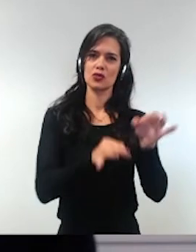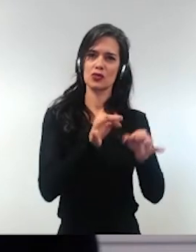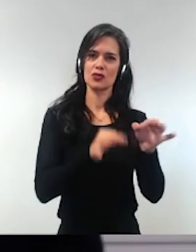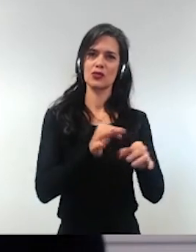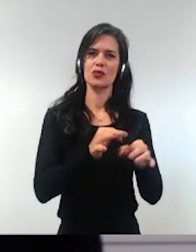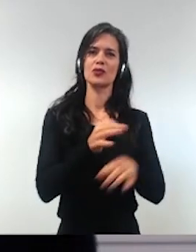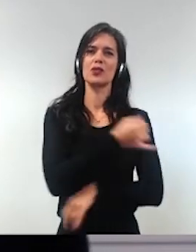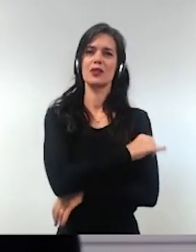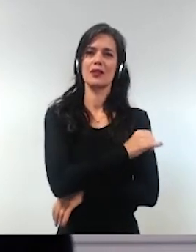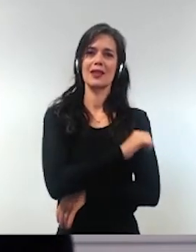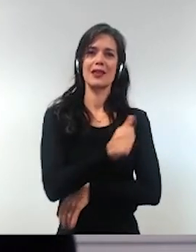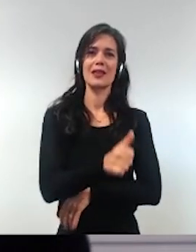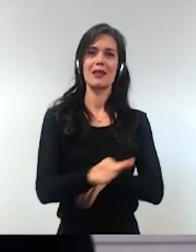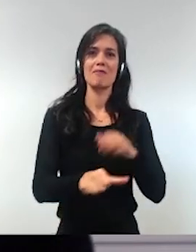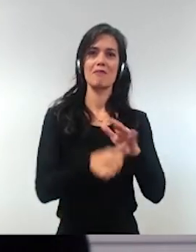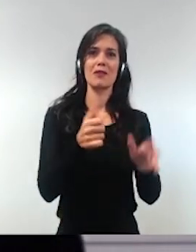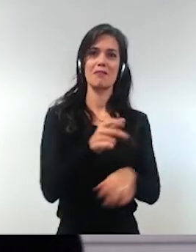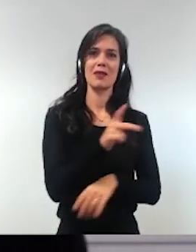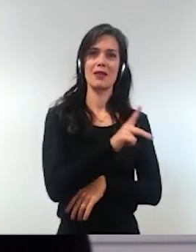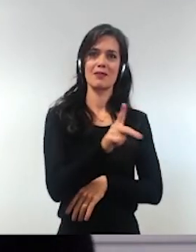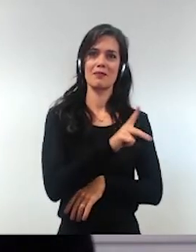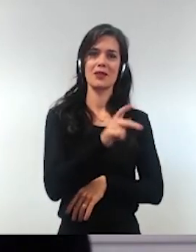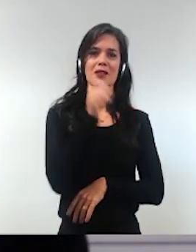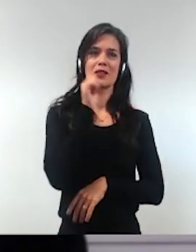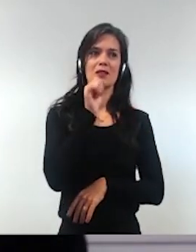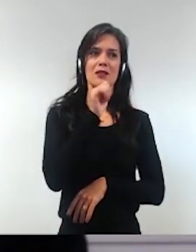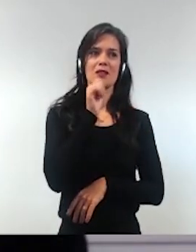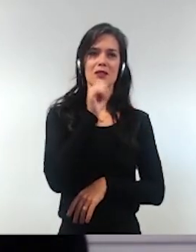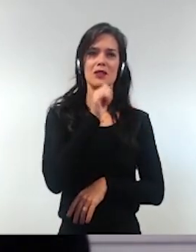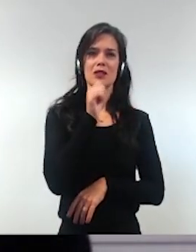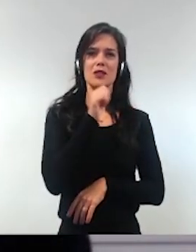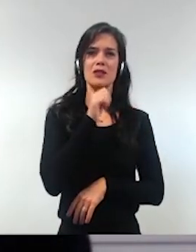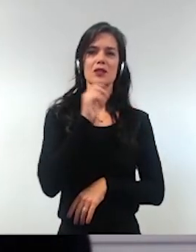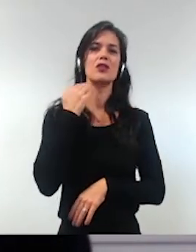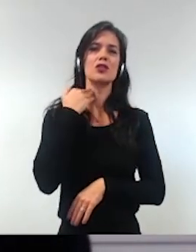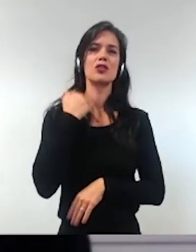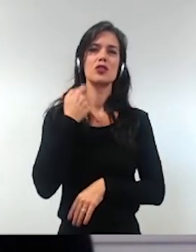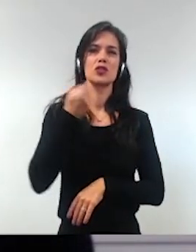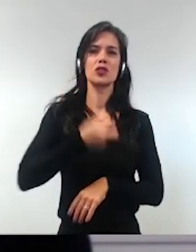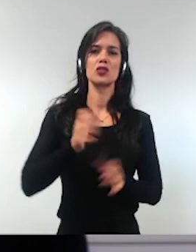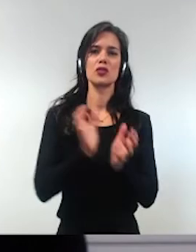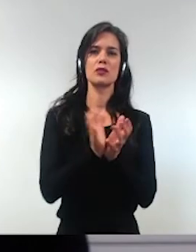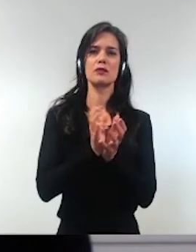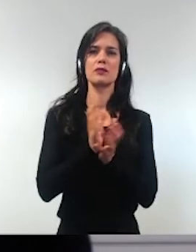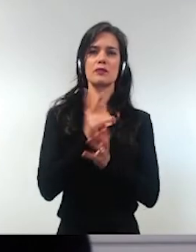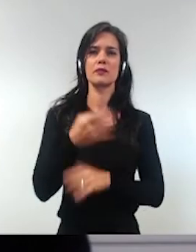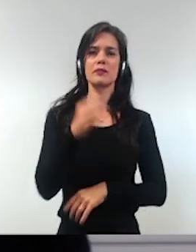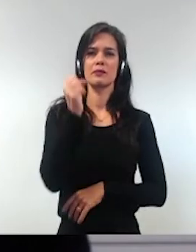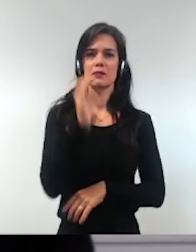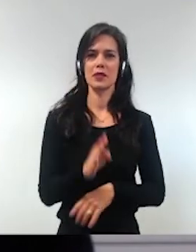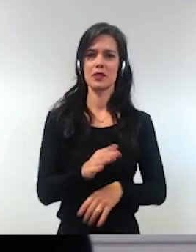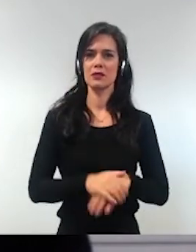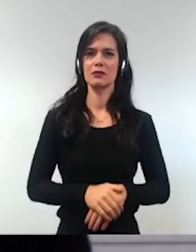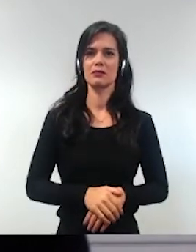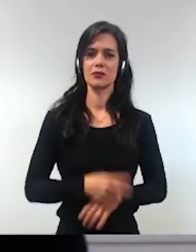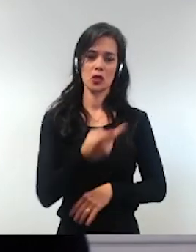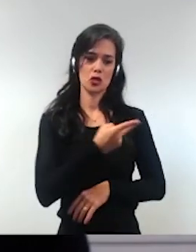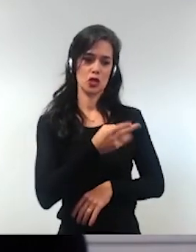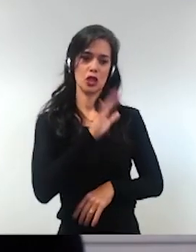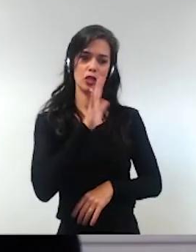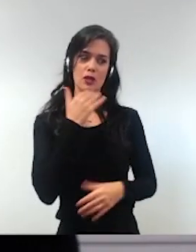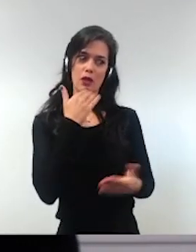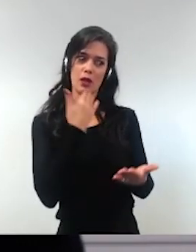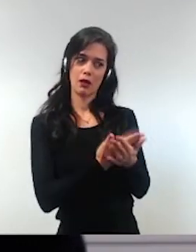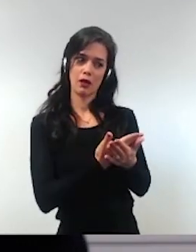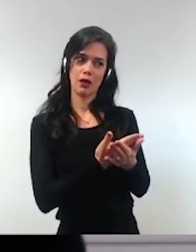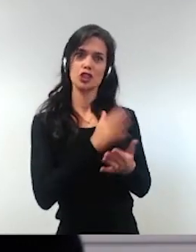mulher da nossa Associação dos Magistrados do Brasil. Eu já as admirava. A partir de